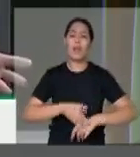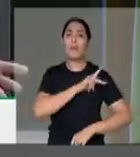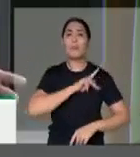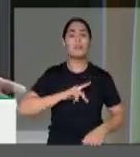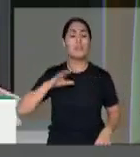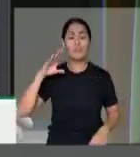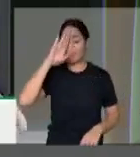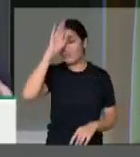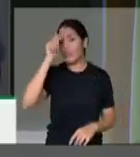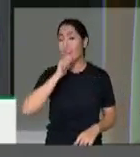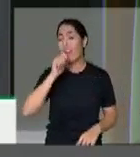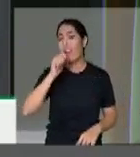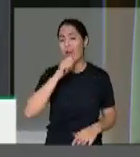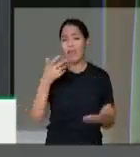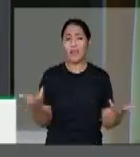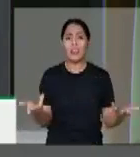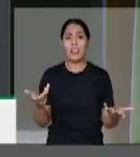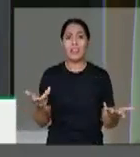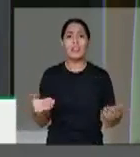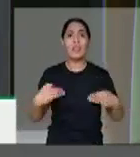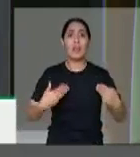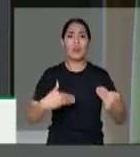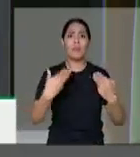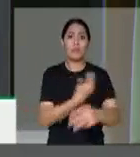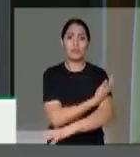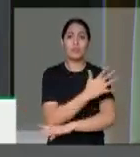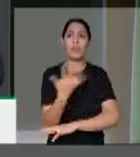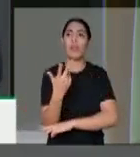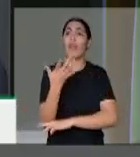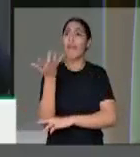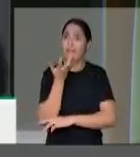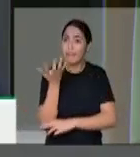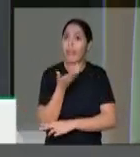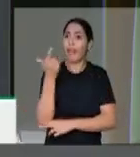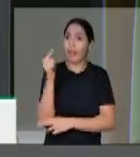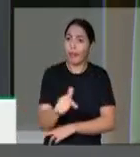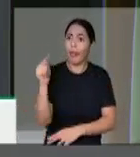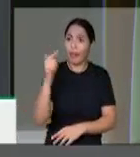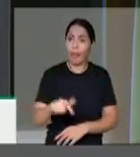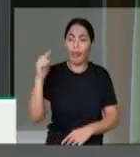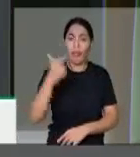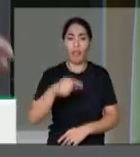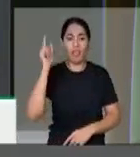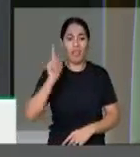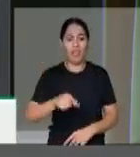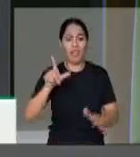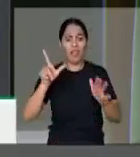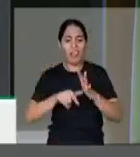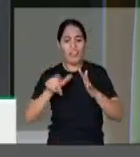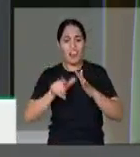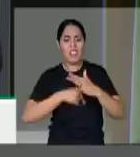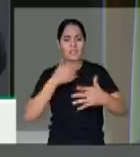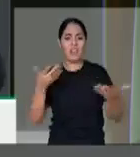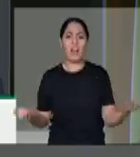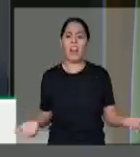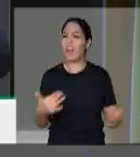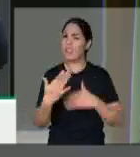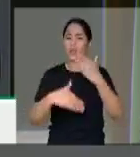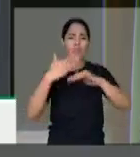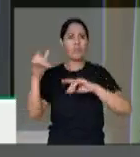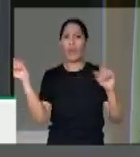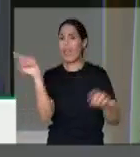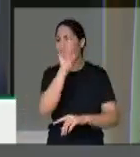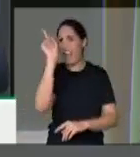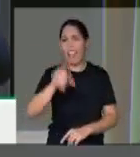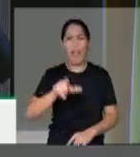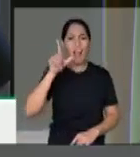nosso presidente da República e o nosso ministro do Meio Ambiente insistem nessa visão atrasada. Isso não é desenvolvimento,